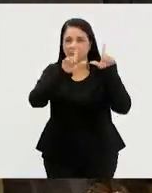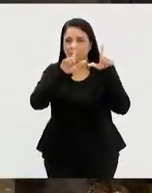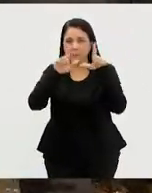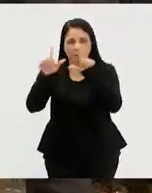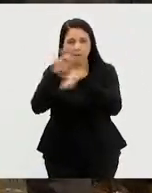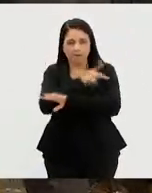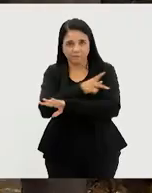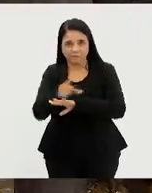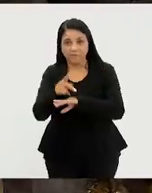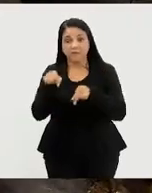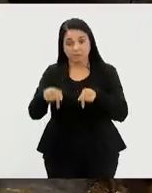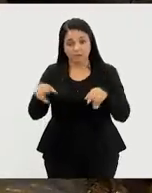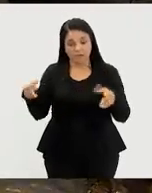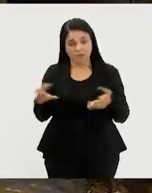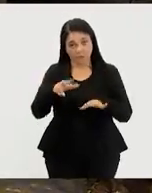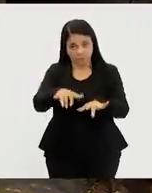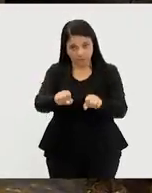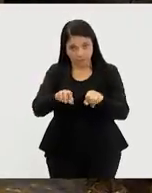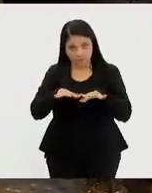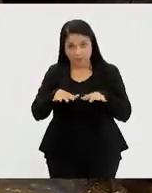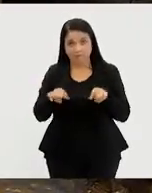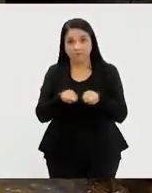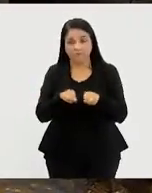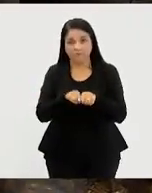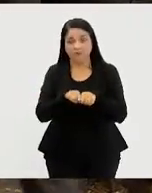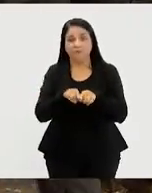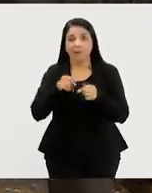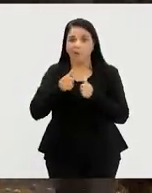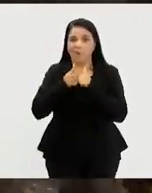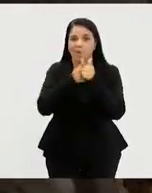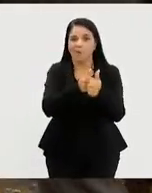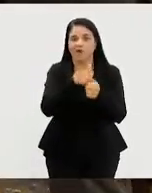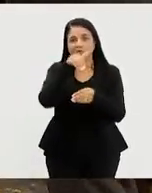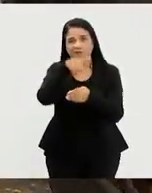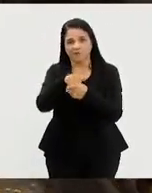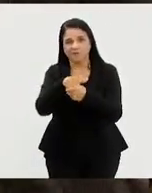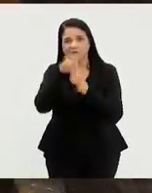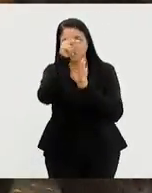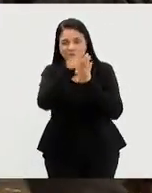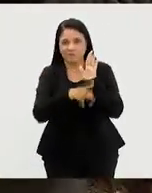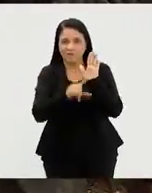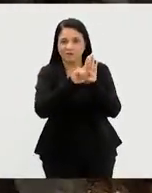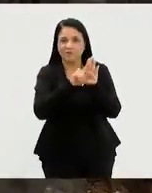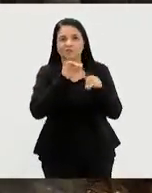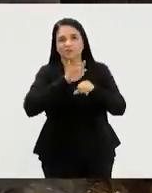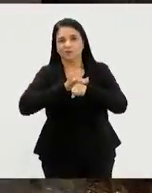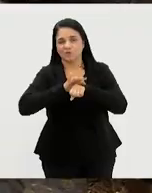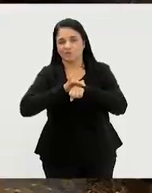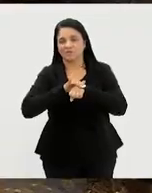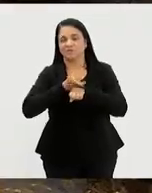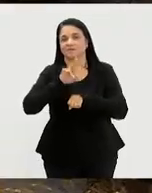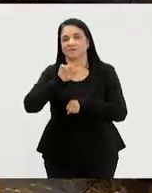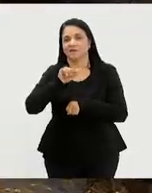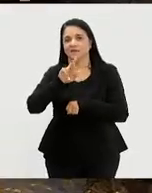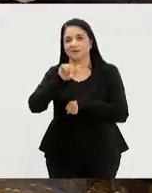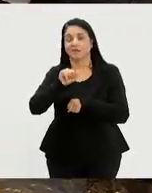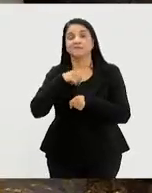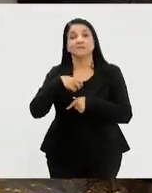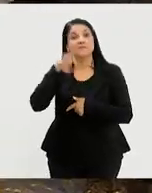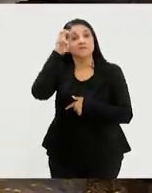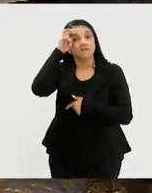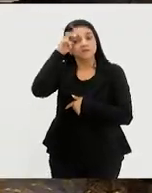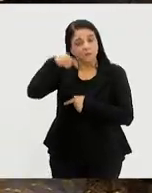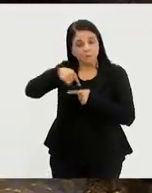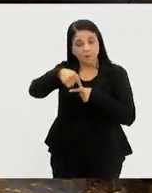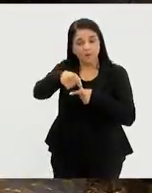plenário para acompanhar a votação desses projetos sobre doenças raras e na quinta-feira nós vamos fazer